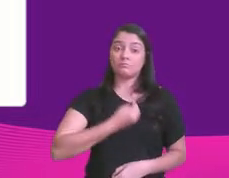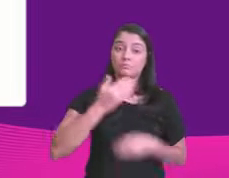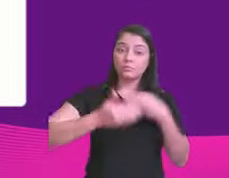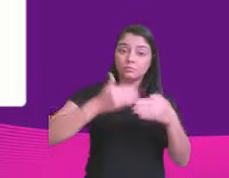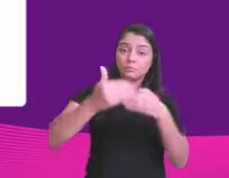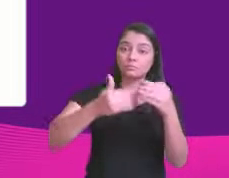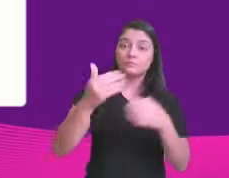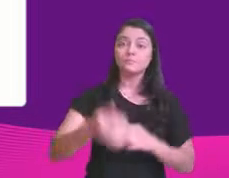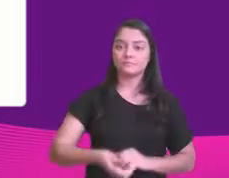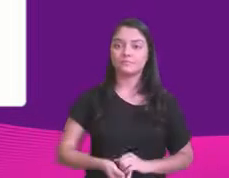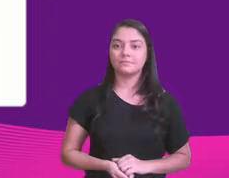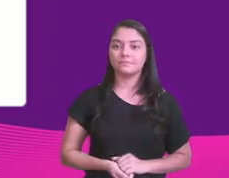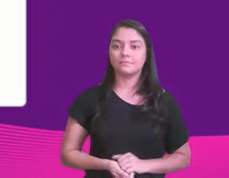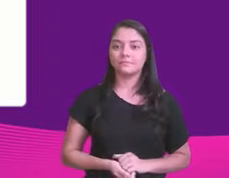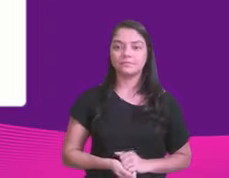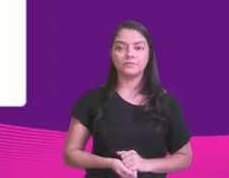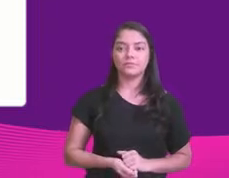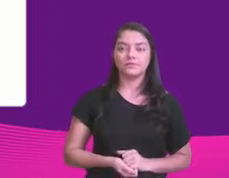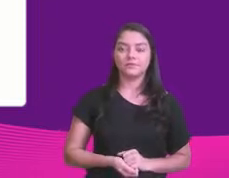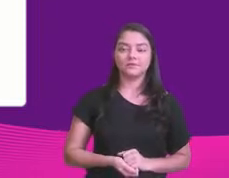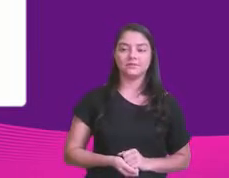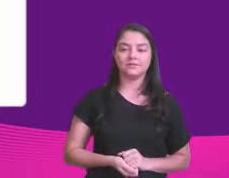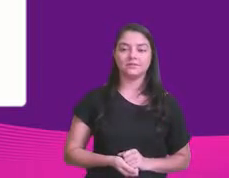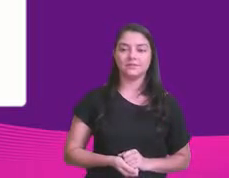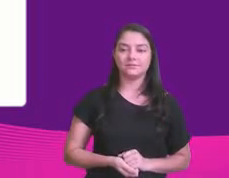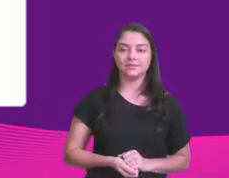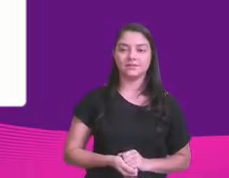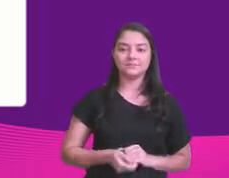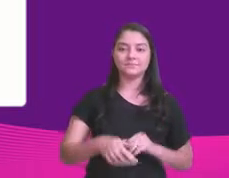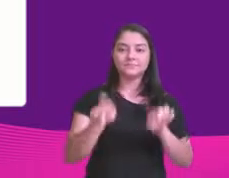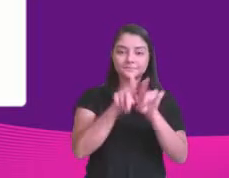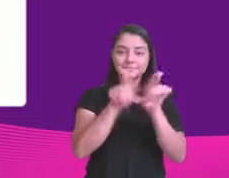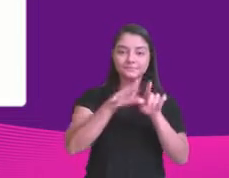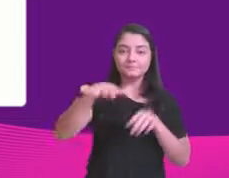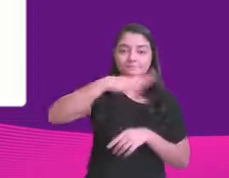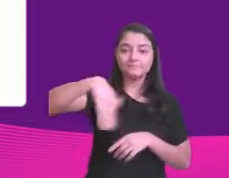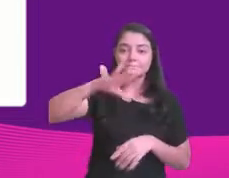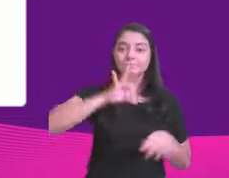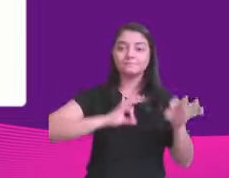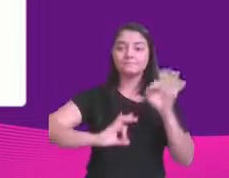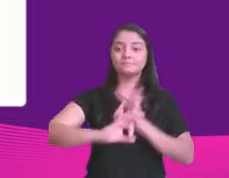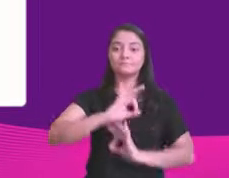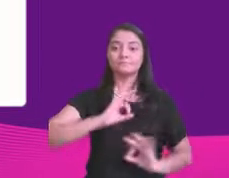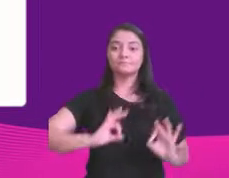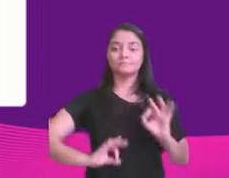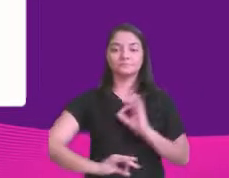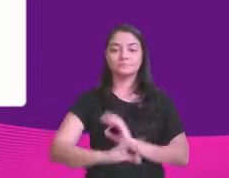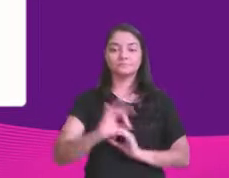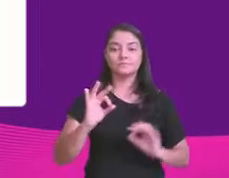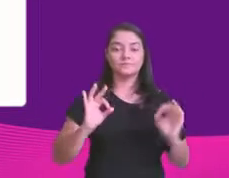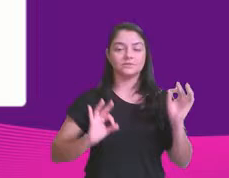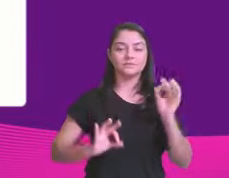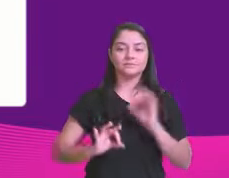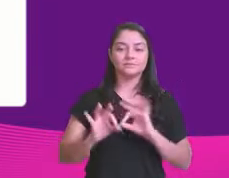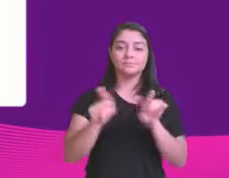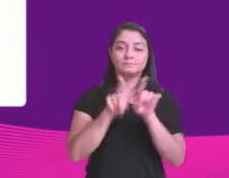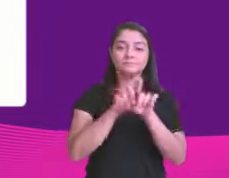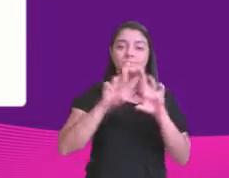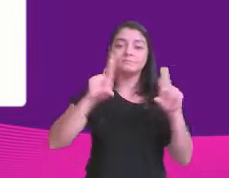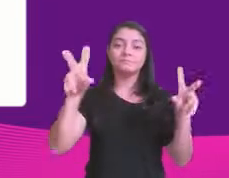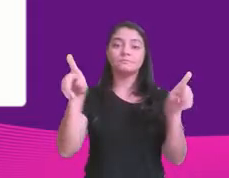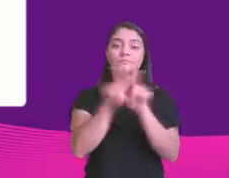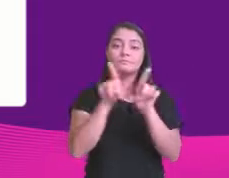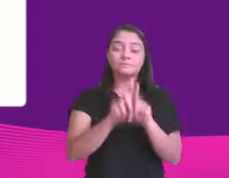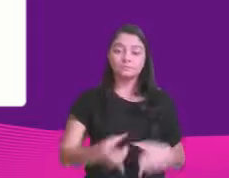grupo. Outra coisa que se faz bastante avaliação molecular e ver se a avaliação molecular tem diferença. Então, câncer de